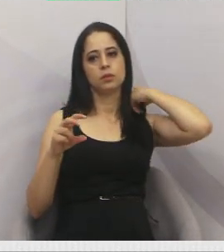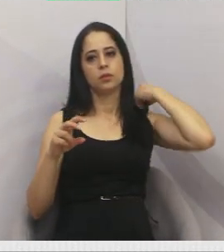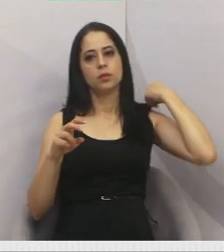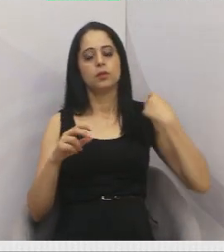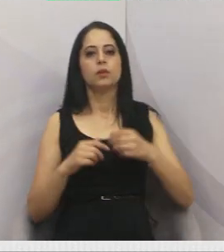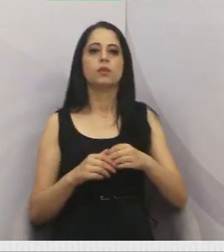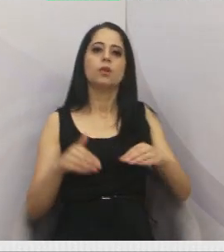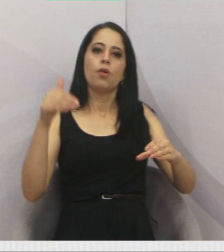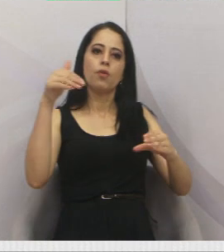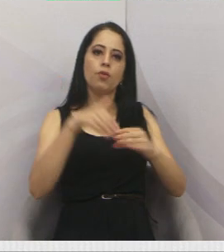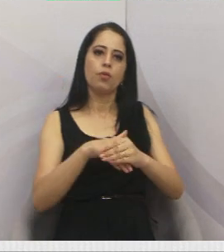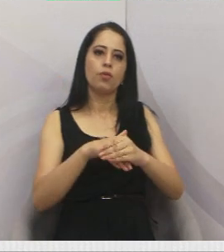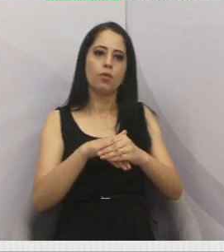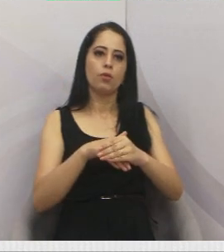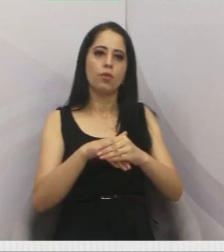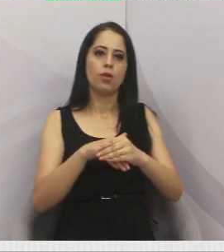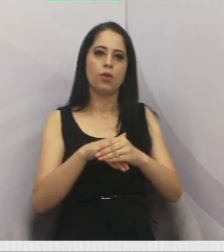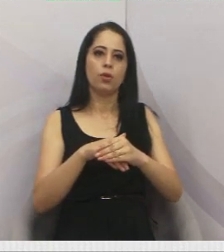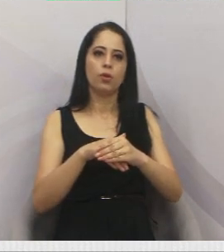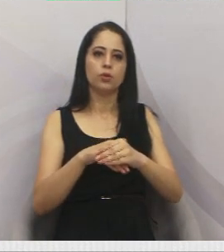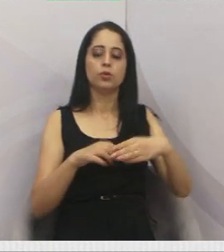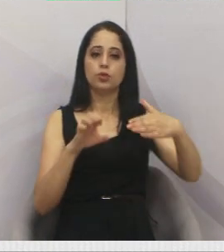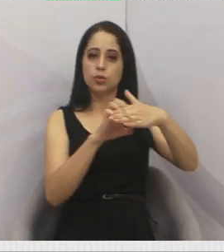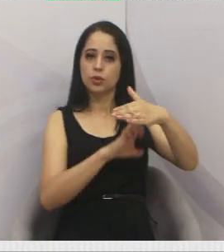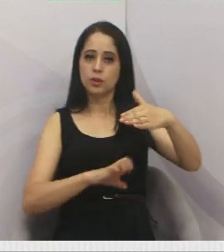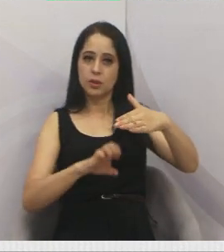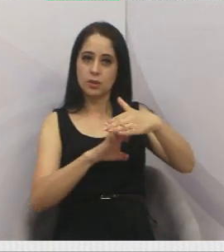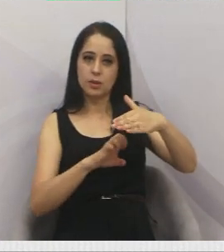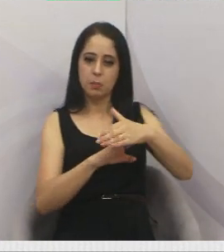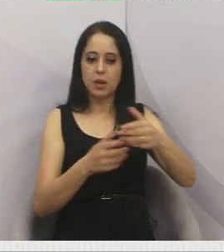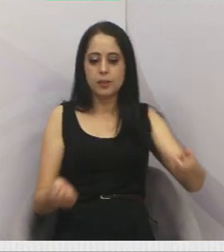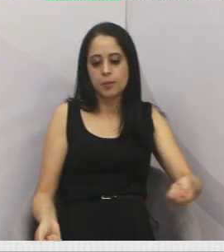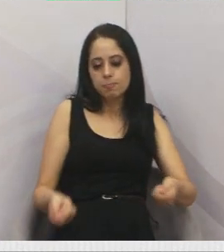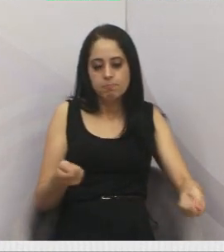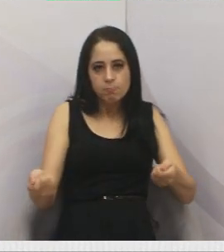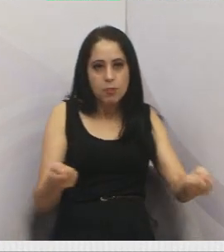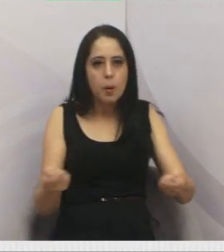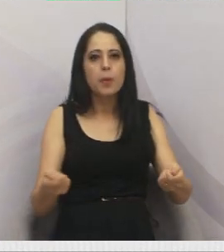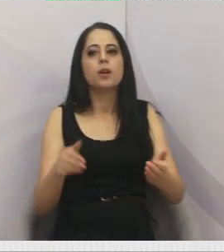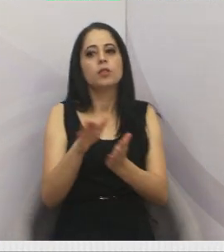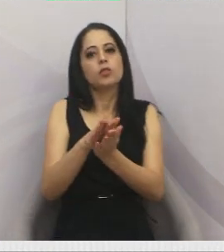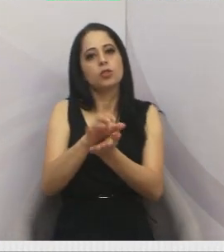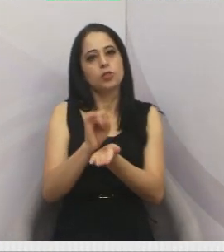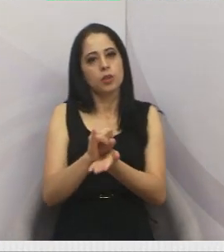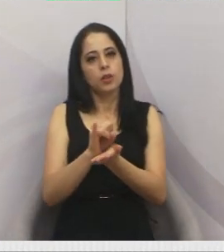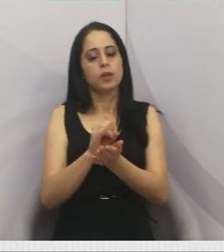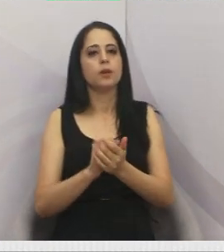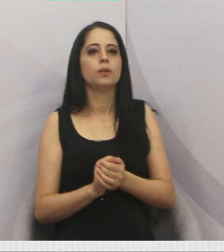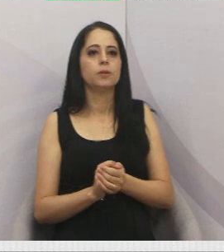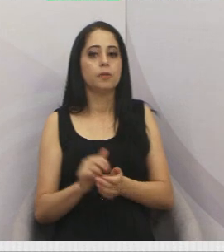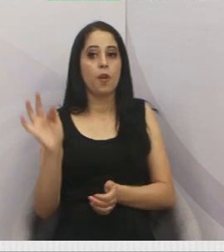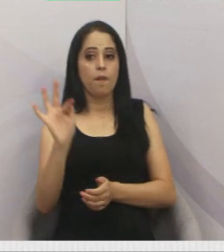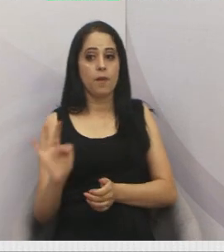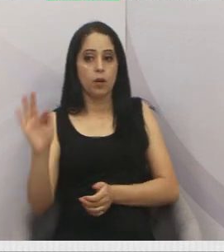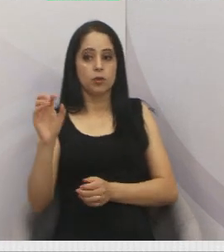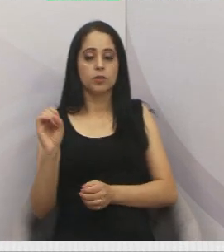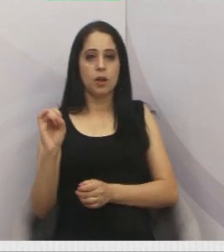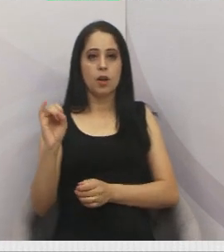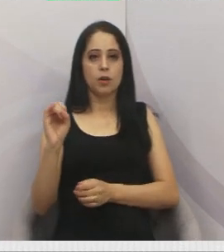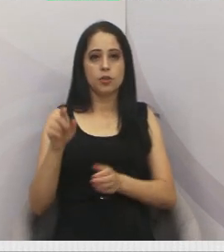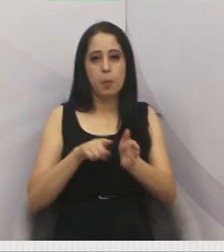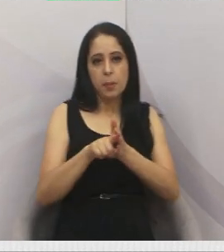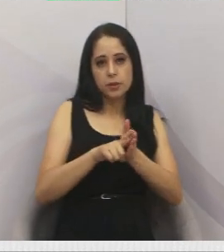Associação das Empresas de Mineração de Jacareí. Segmento Entidades Acadêmicas, um voto para o Instituto